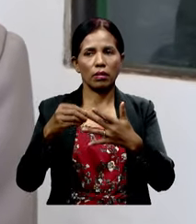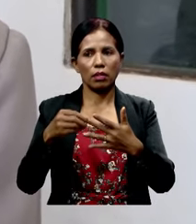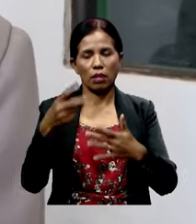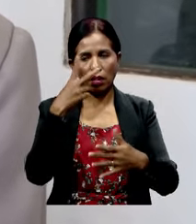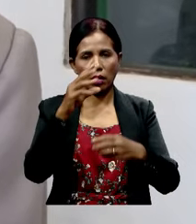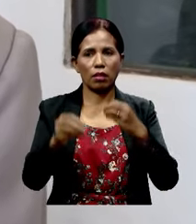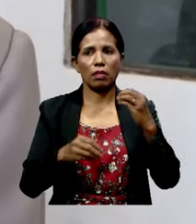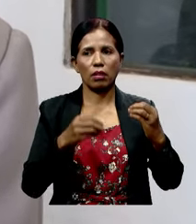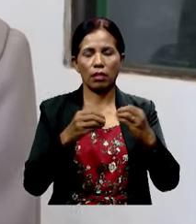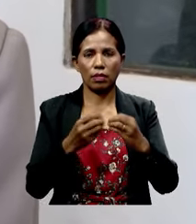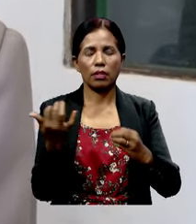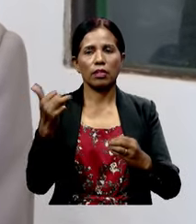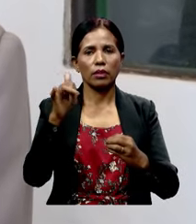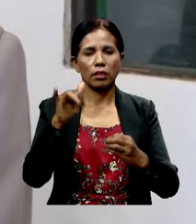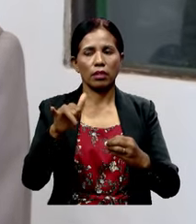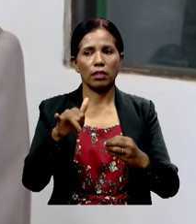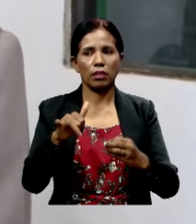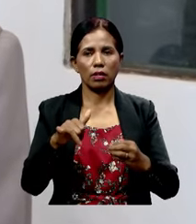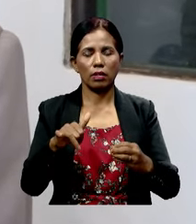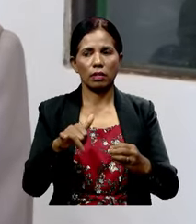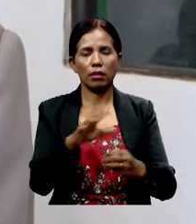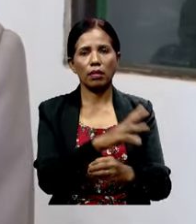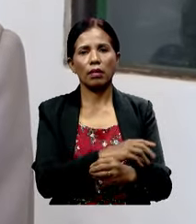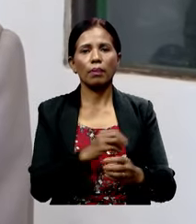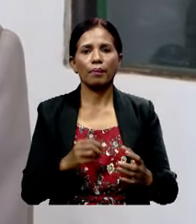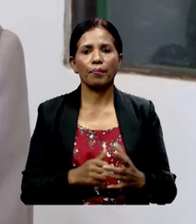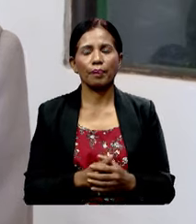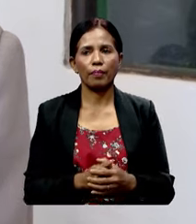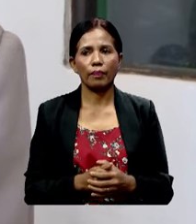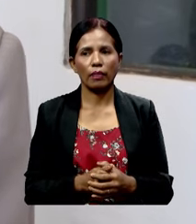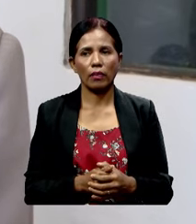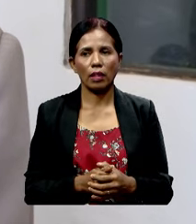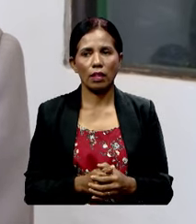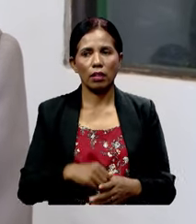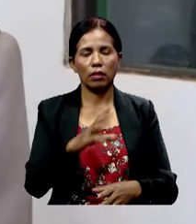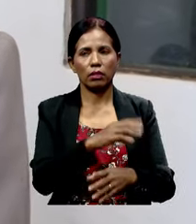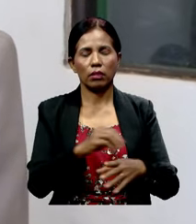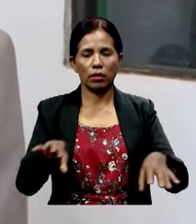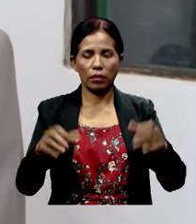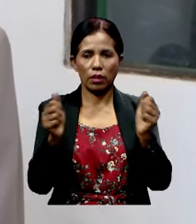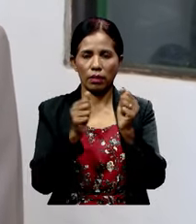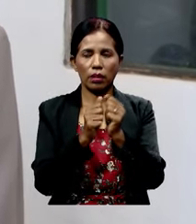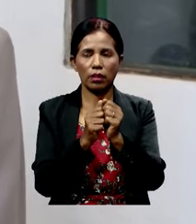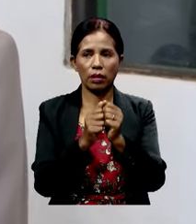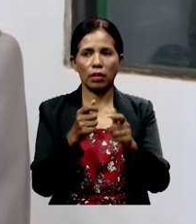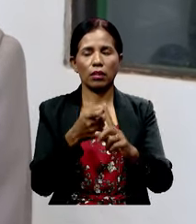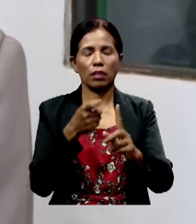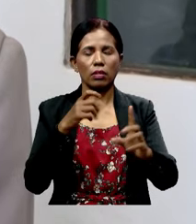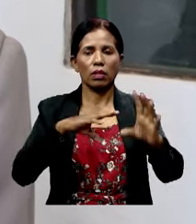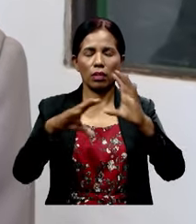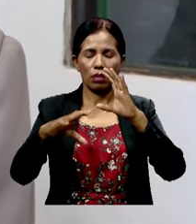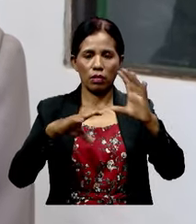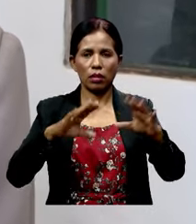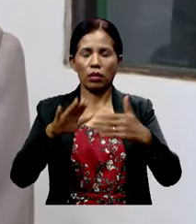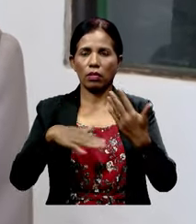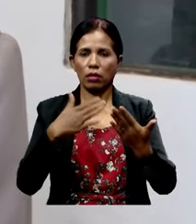correspondência ser né bem nos termos de oral ou liu-se comunicação com as